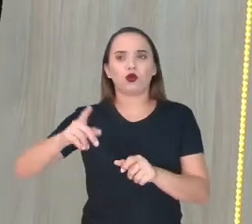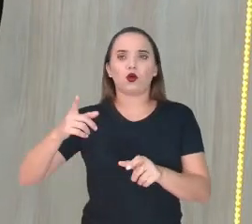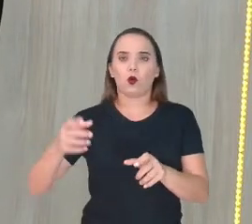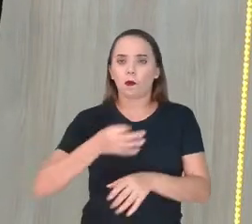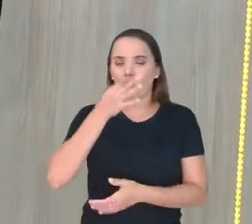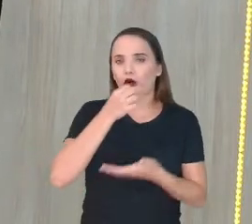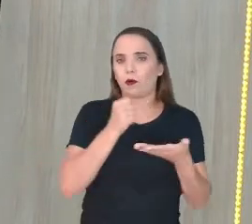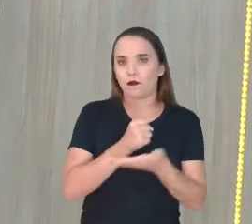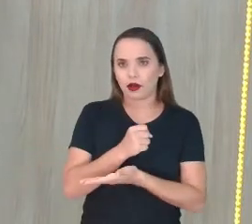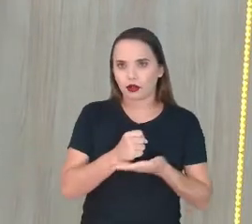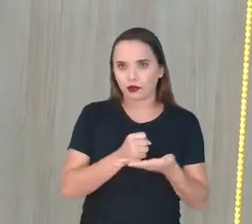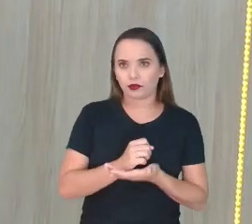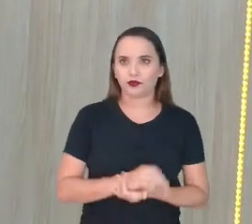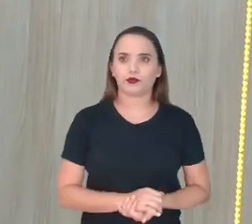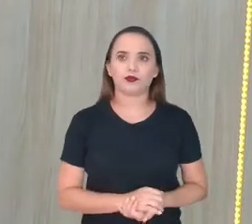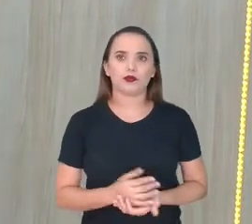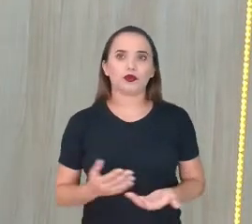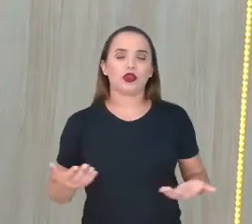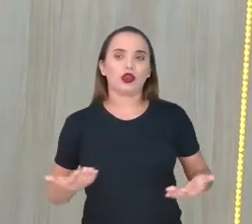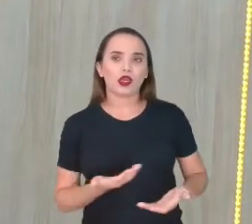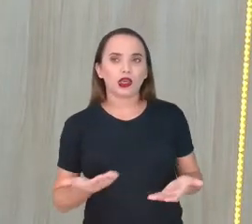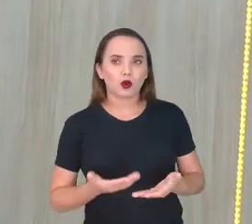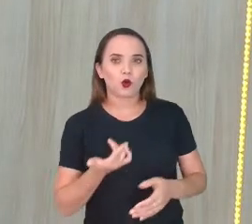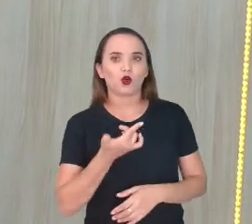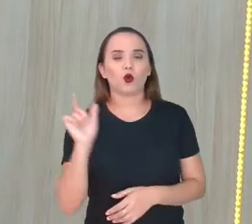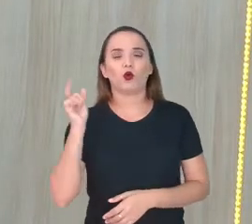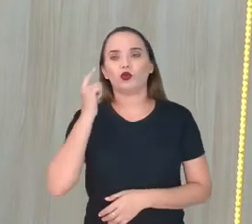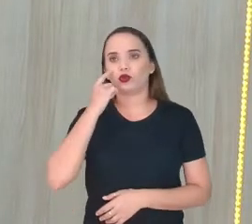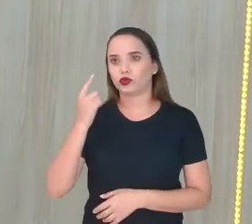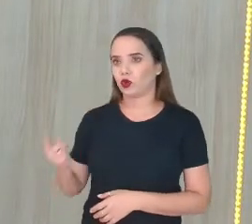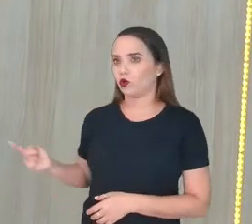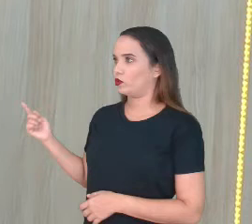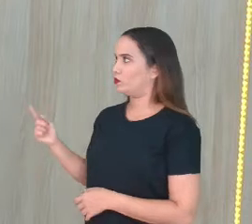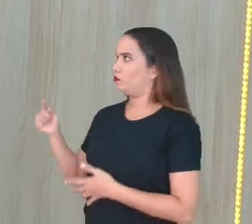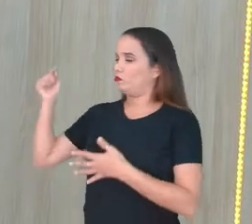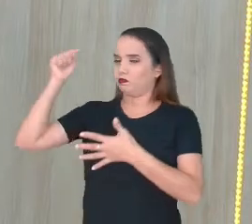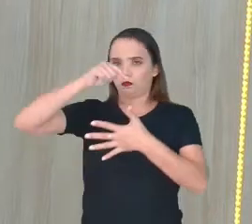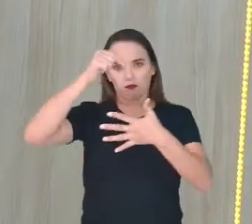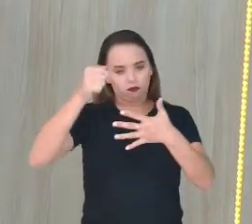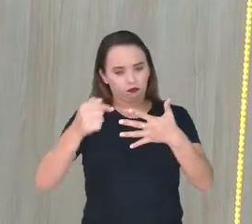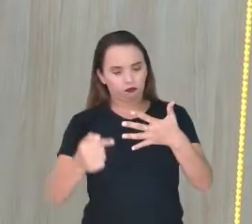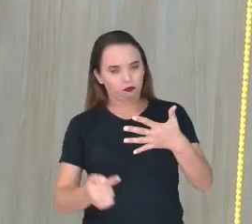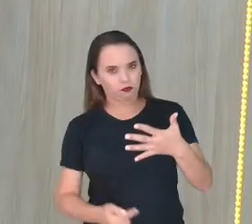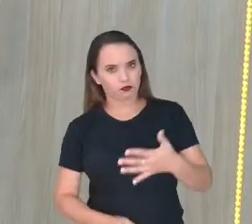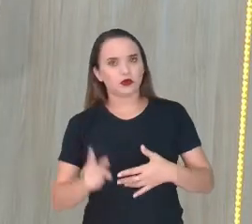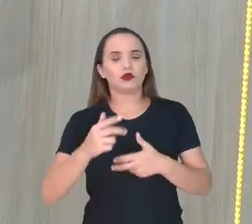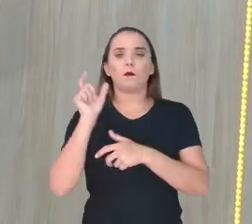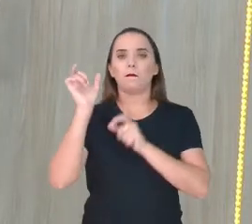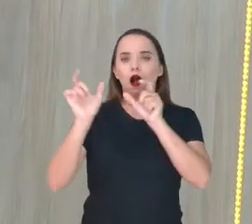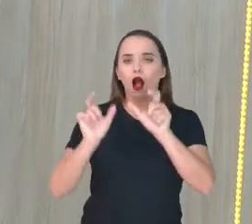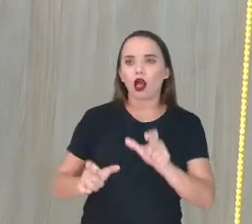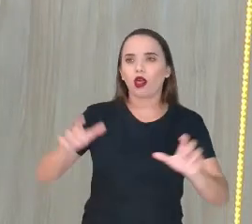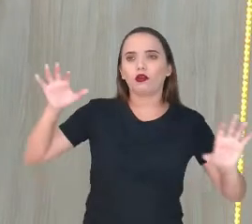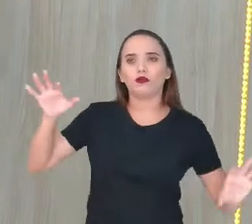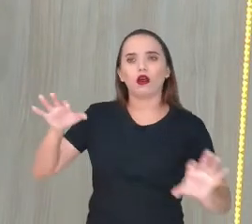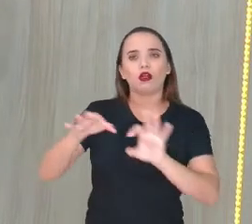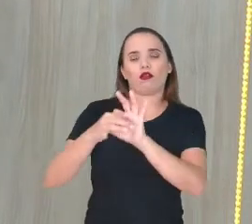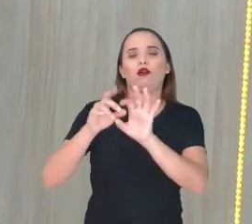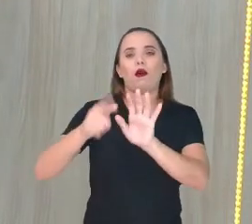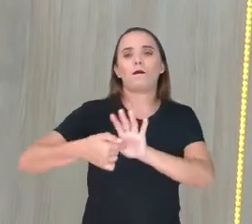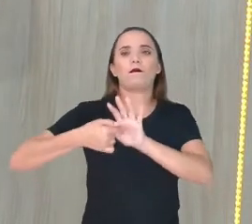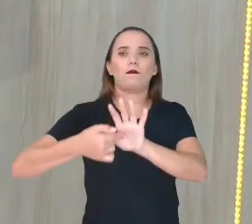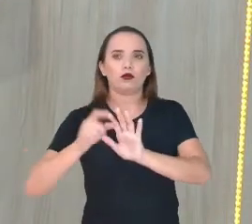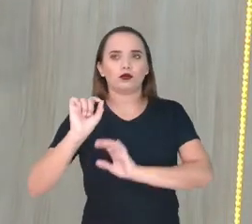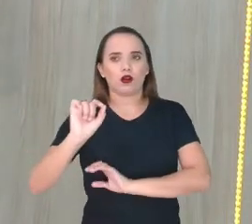E aí a gente tem alguns operadores, né? Igualmente, como se, da mesma forma, bem